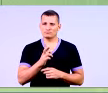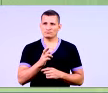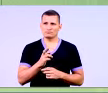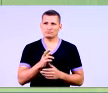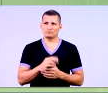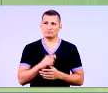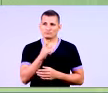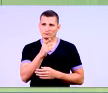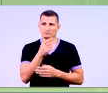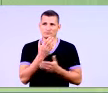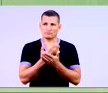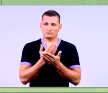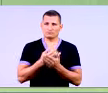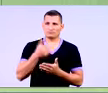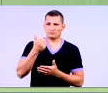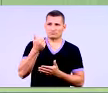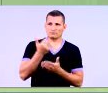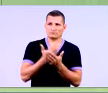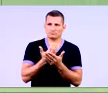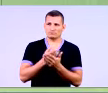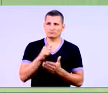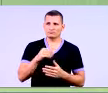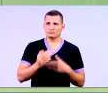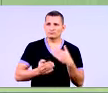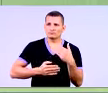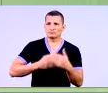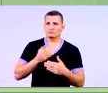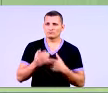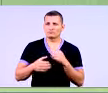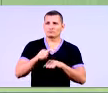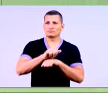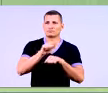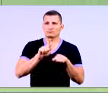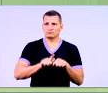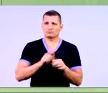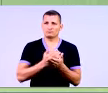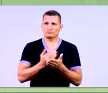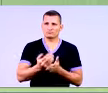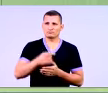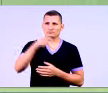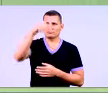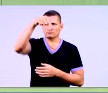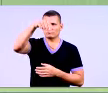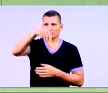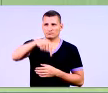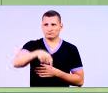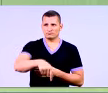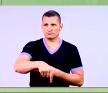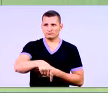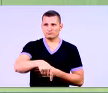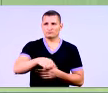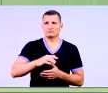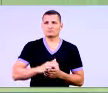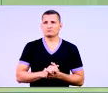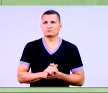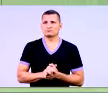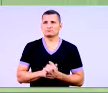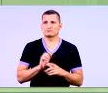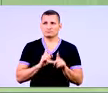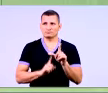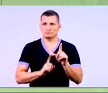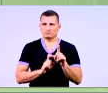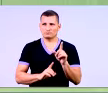estudou na primeira aula que é o processo de algoritmo você começa de cima para baixo letra